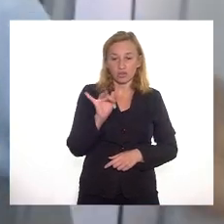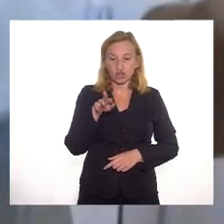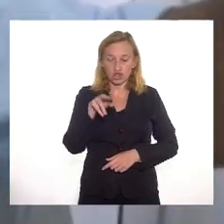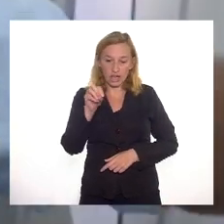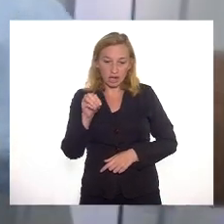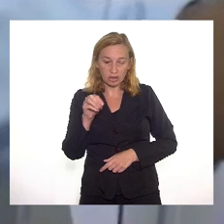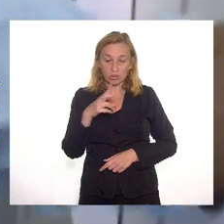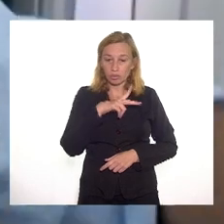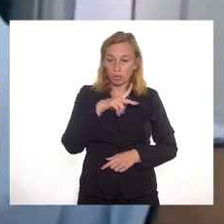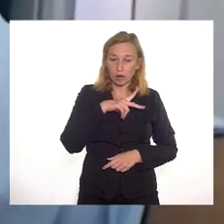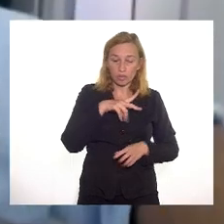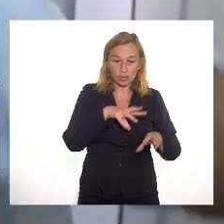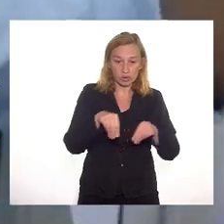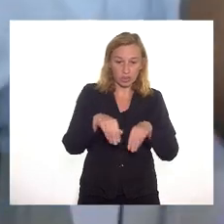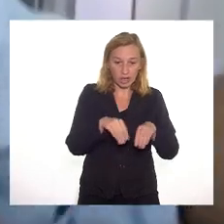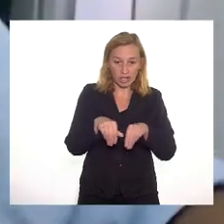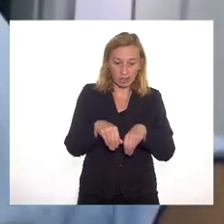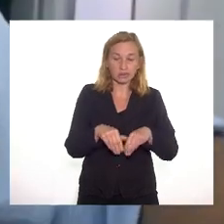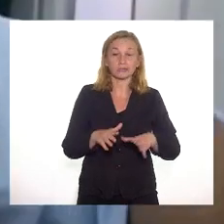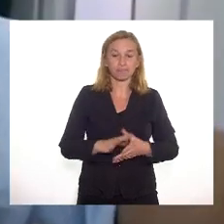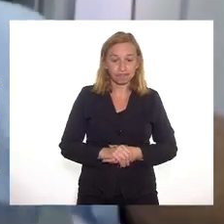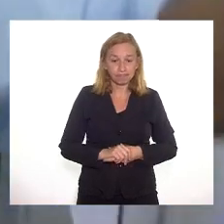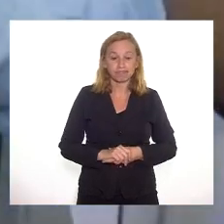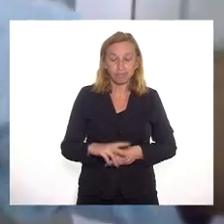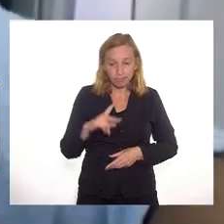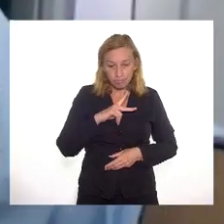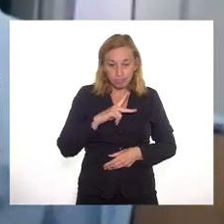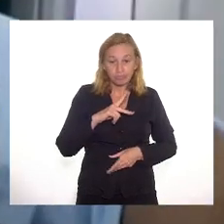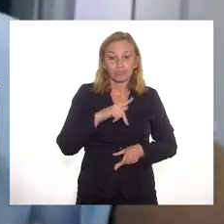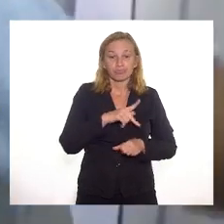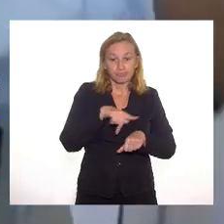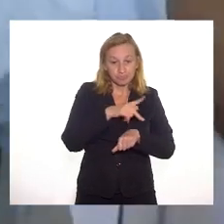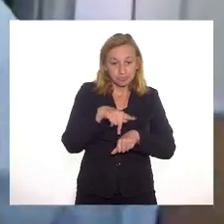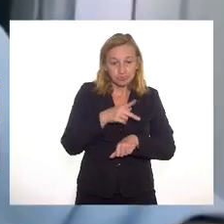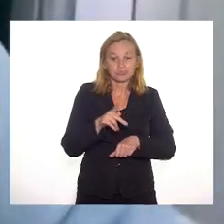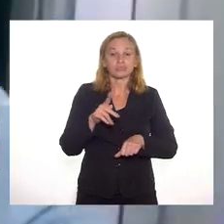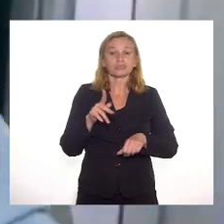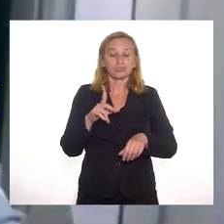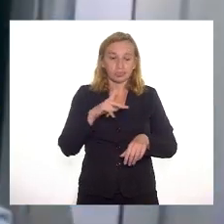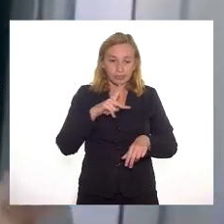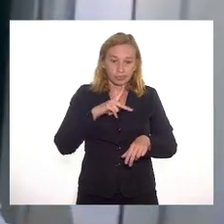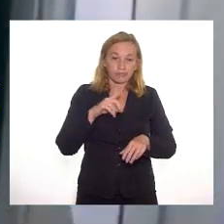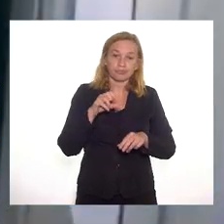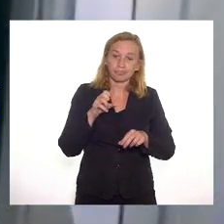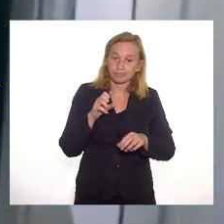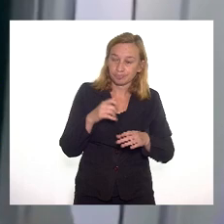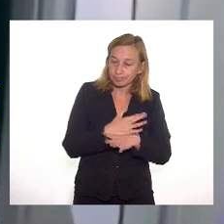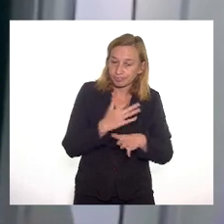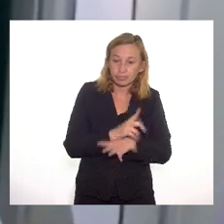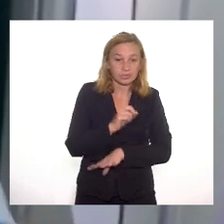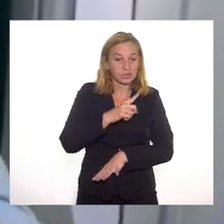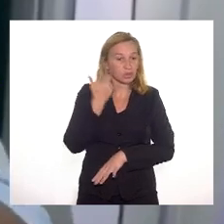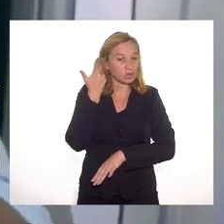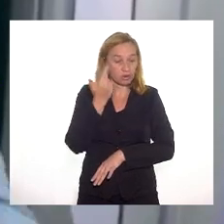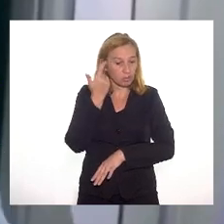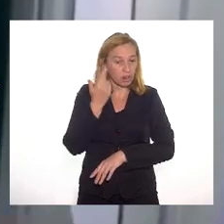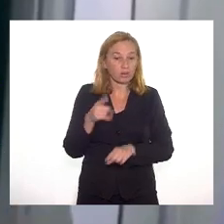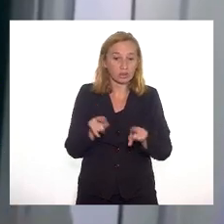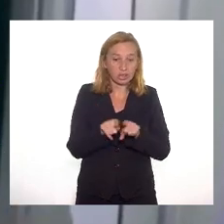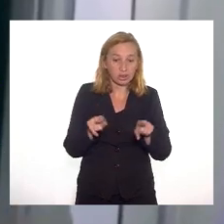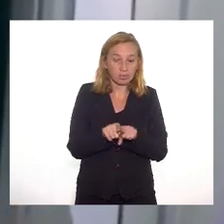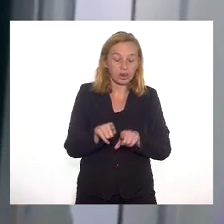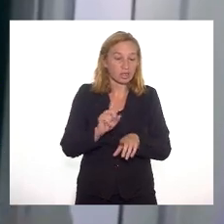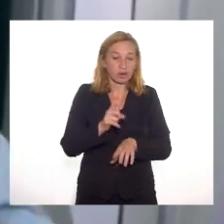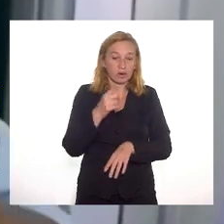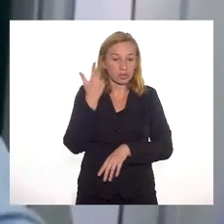territórios. São pessoas exiladas em seu próprio país, em seu próprio estado, em sua própria cidade. Isso não é normal, assim como não é normal também